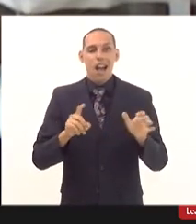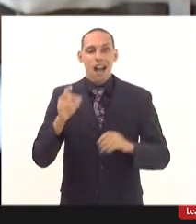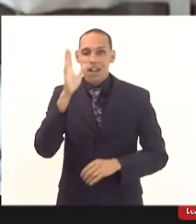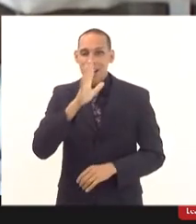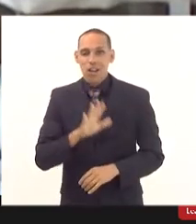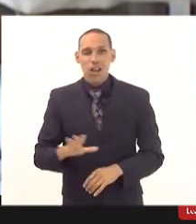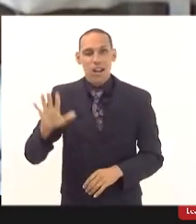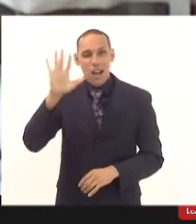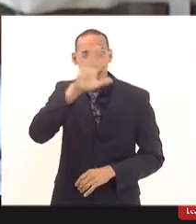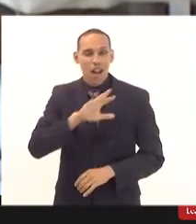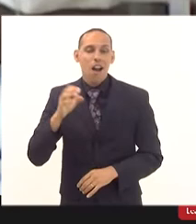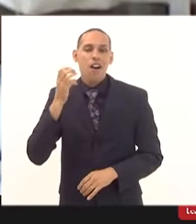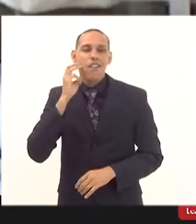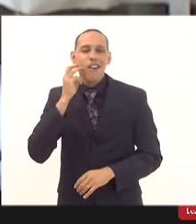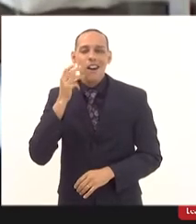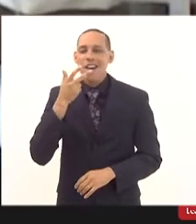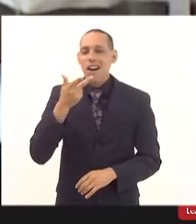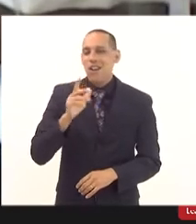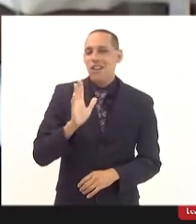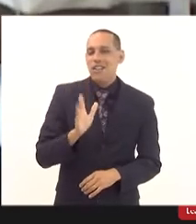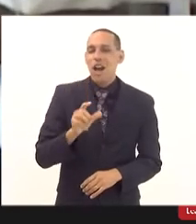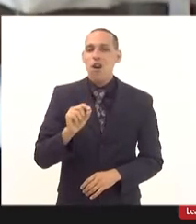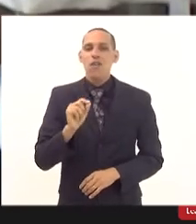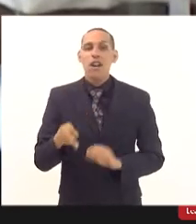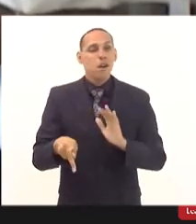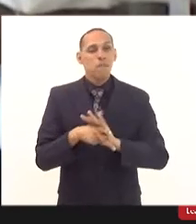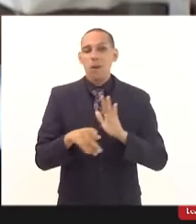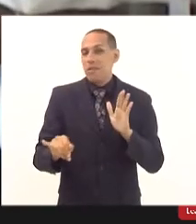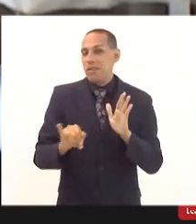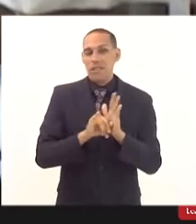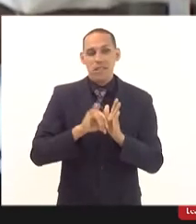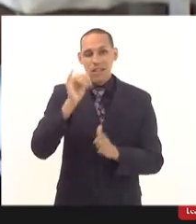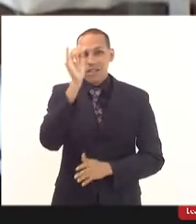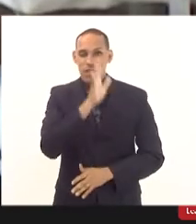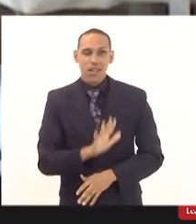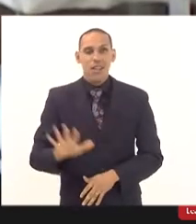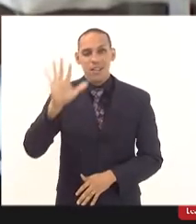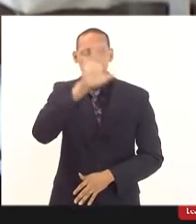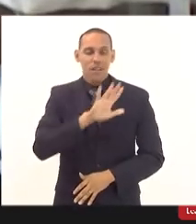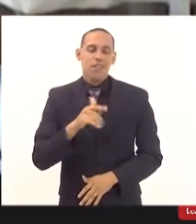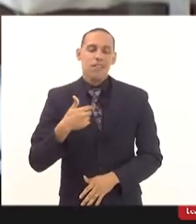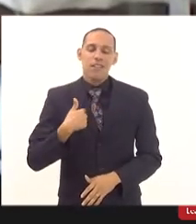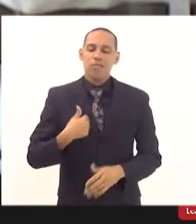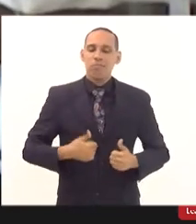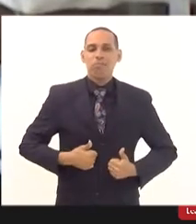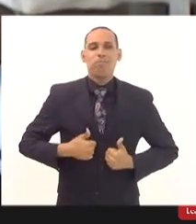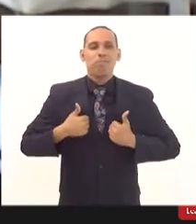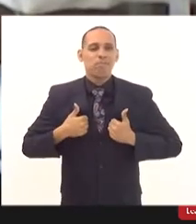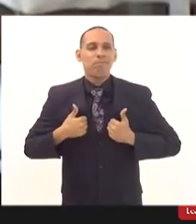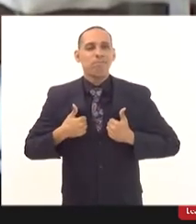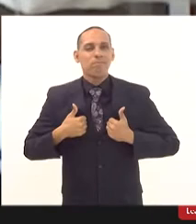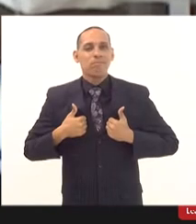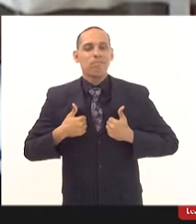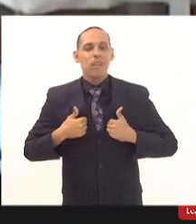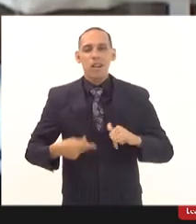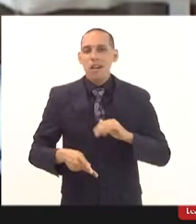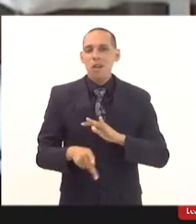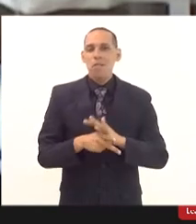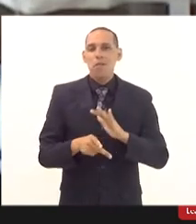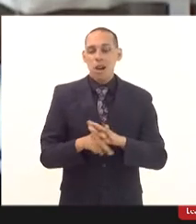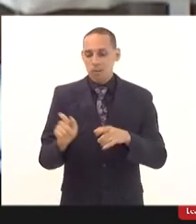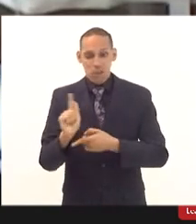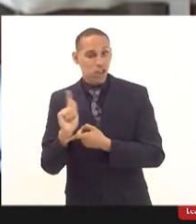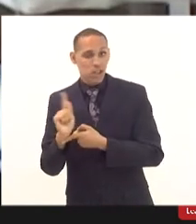importância na construção da nossa identidade nacional tem orgulho de pertencer a uma ter pertencido a uma